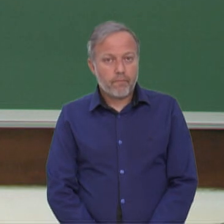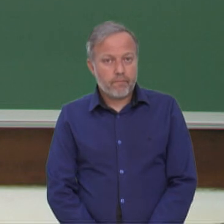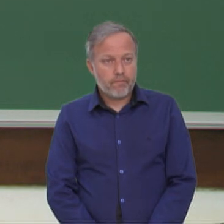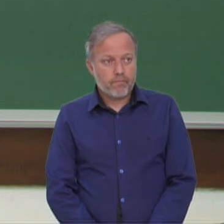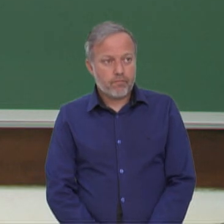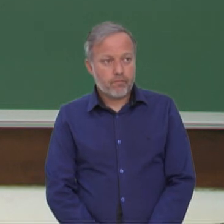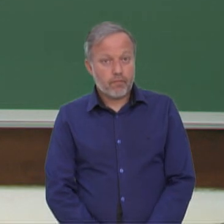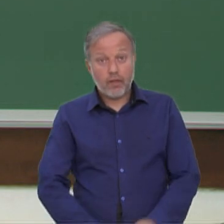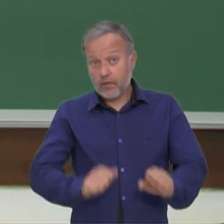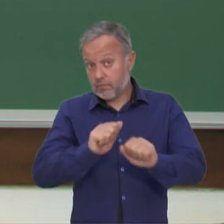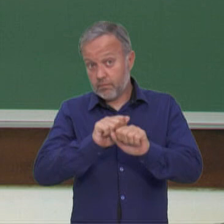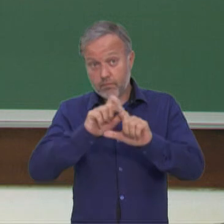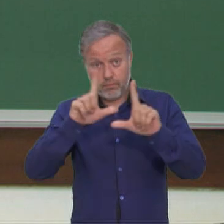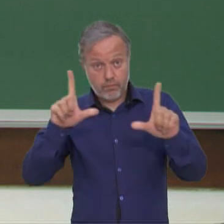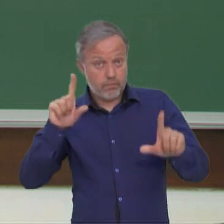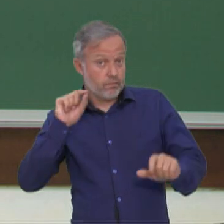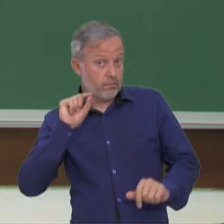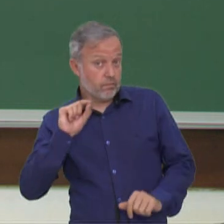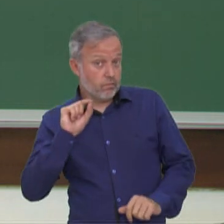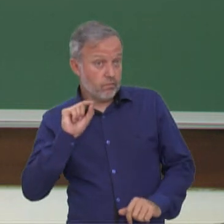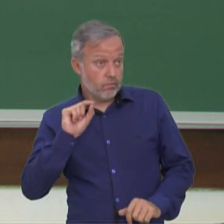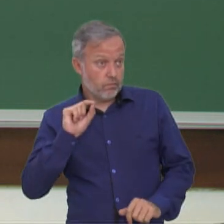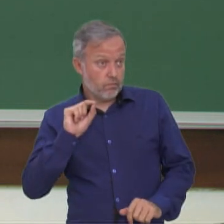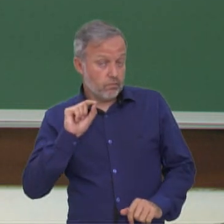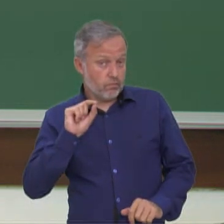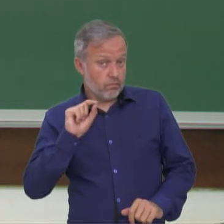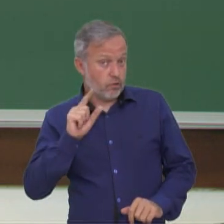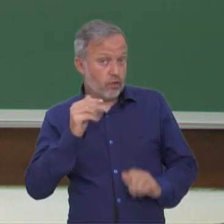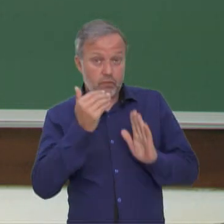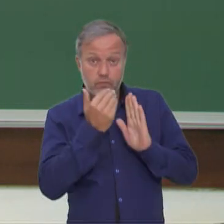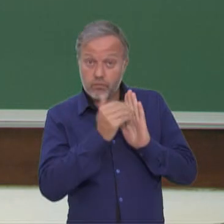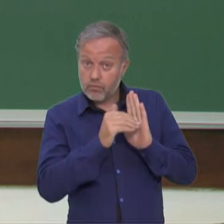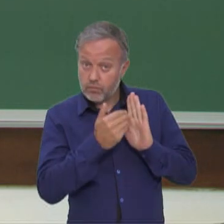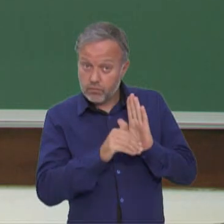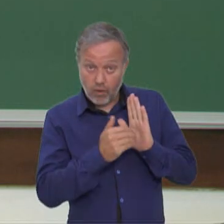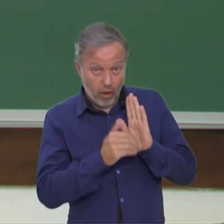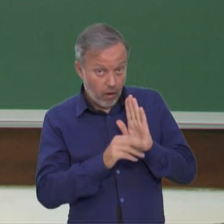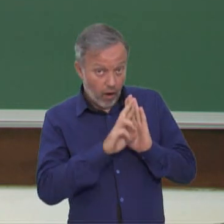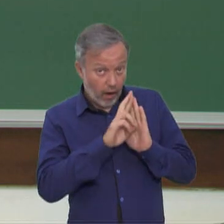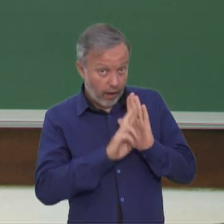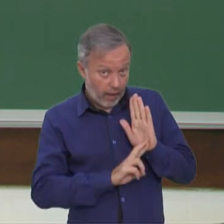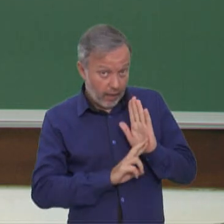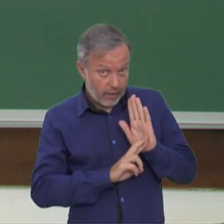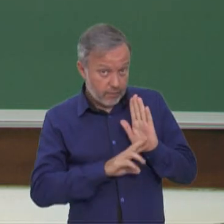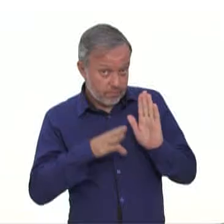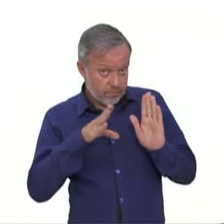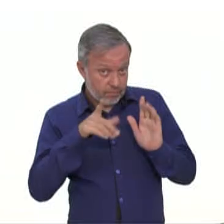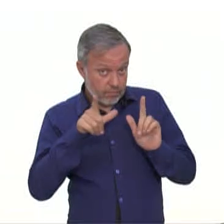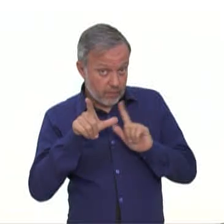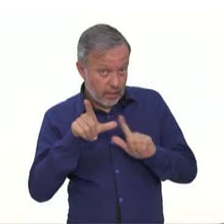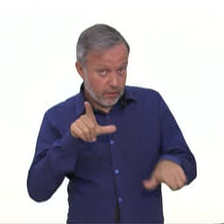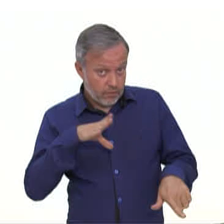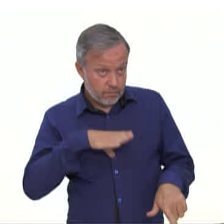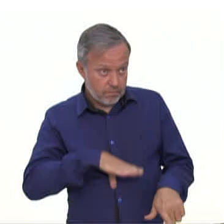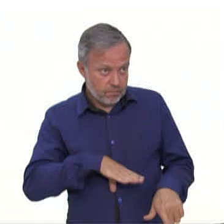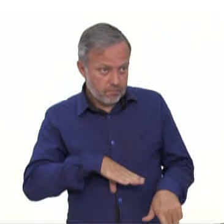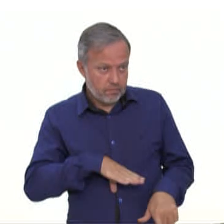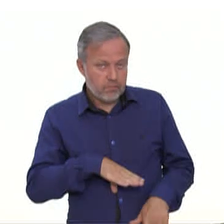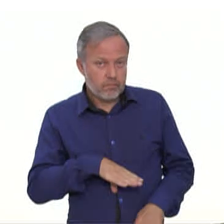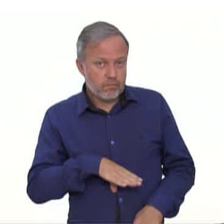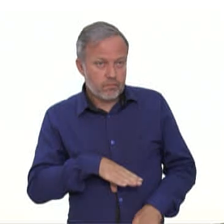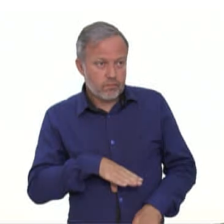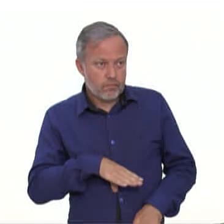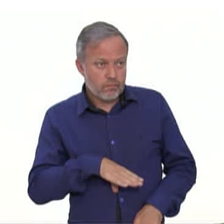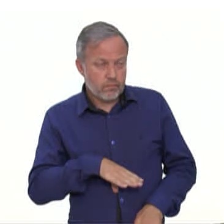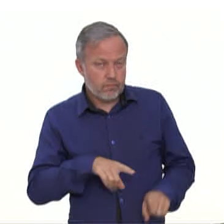Pessoal, então é claro que não estão de acordo com a norma, né? Olha lá, não estão escritas de acordo com a norma